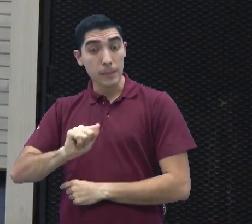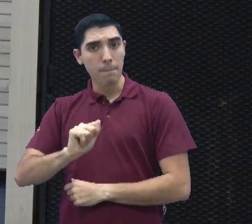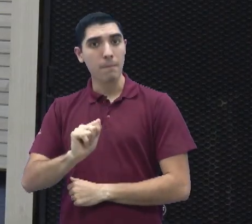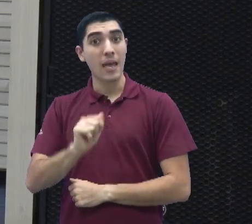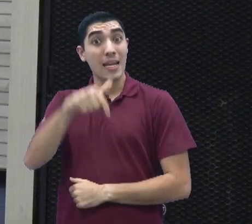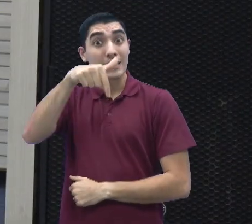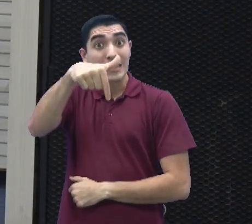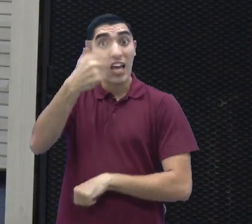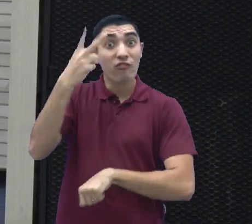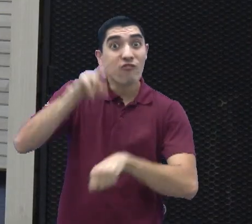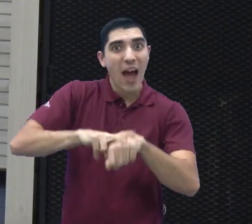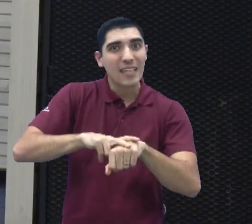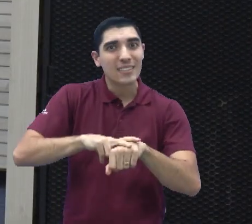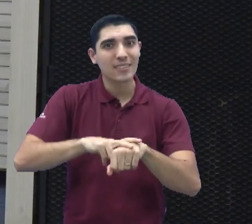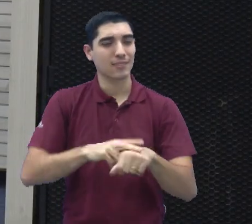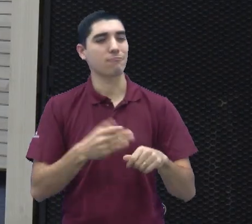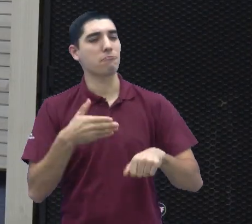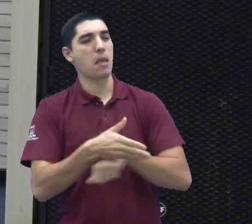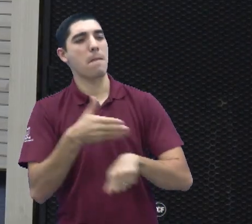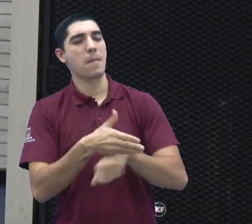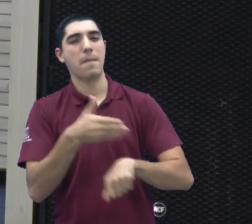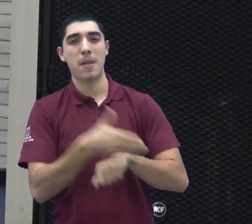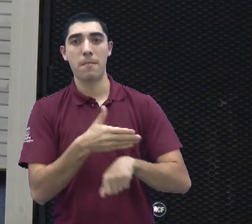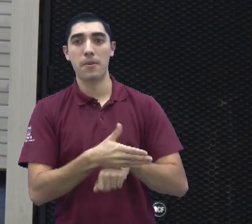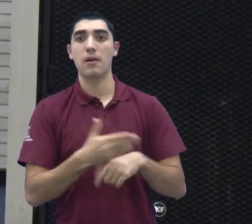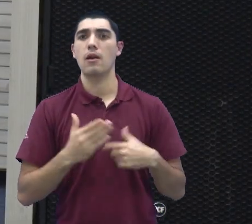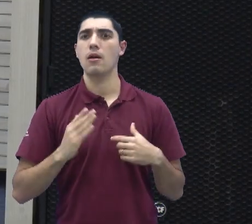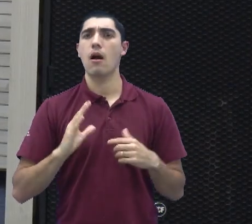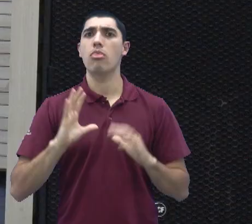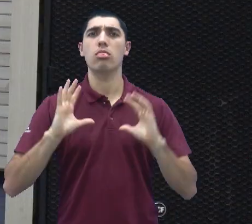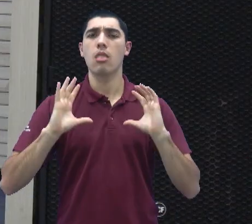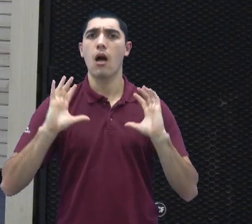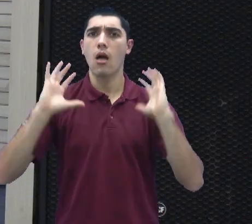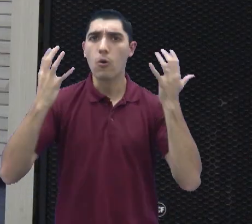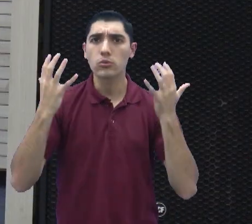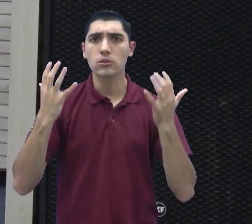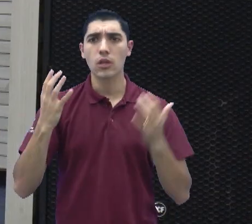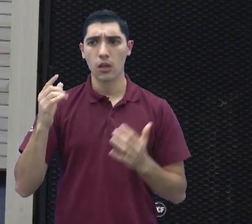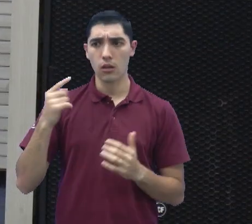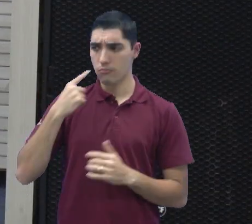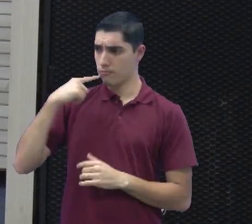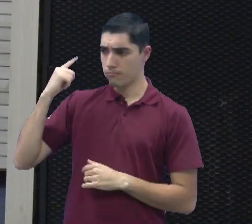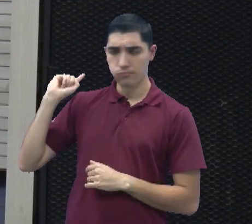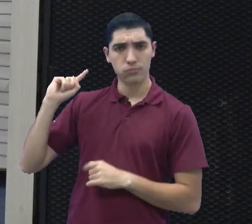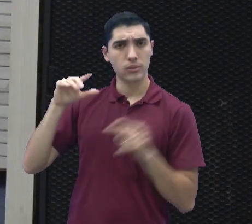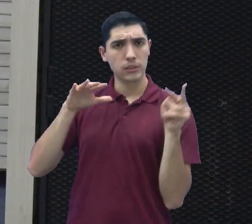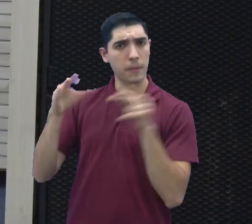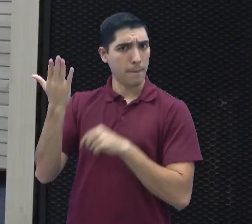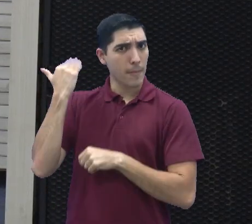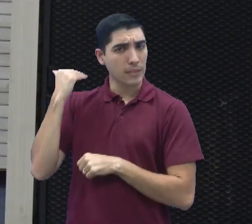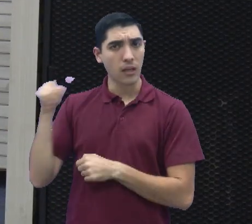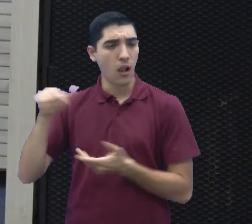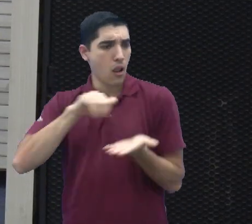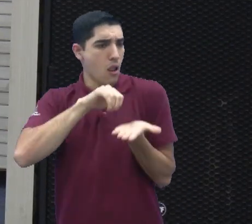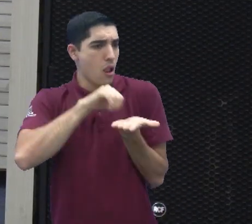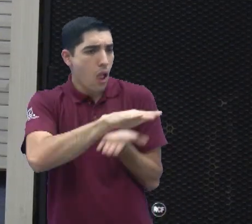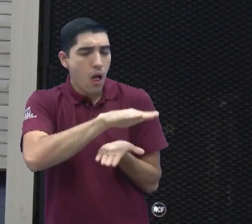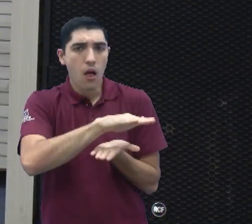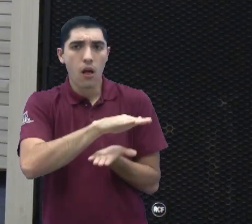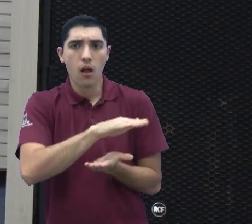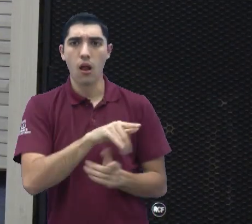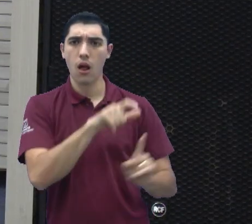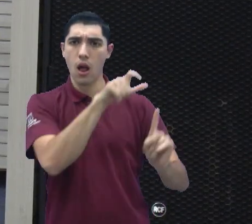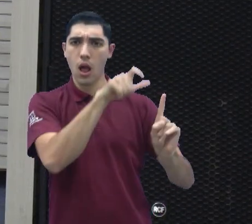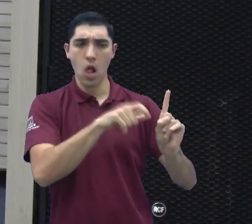agora cipeiro sendo. Ele teve uma demissão essa semana passada, por justa causa,